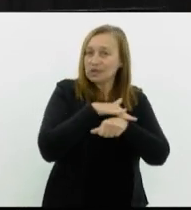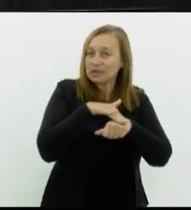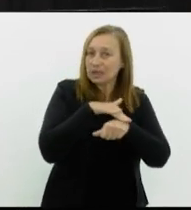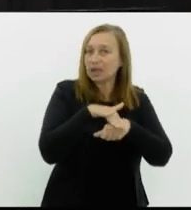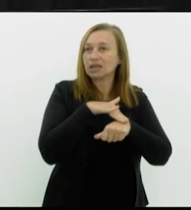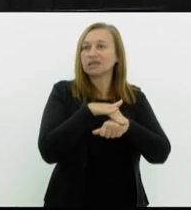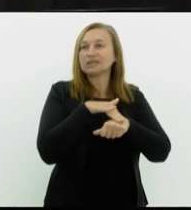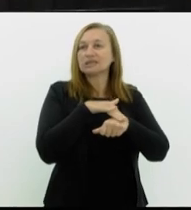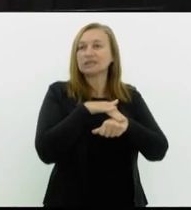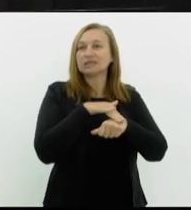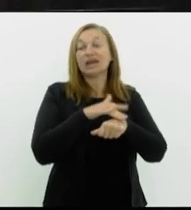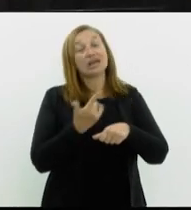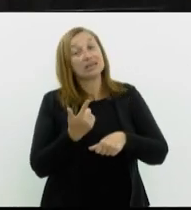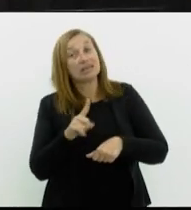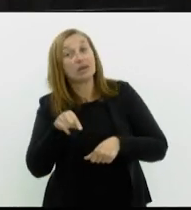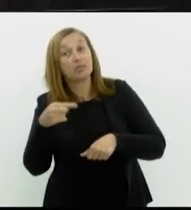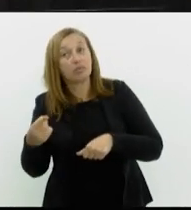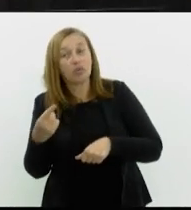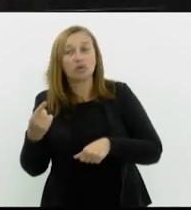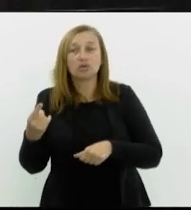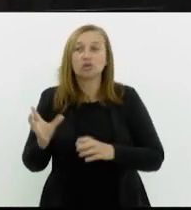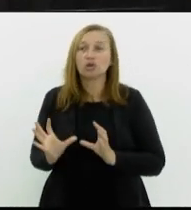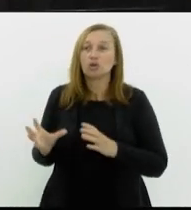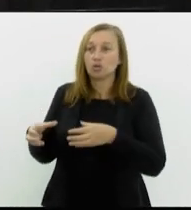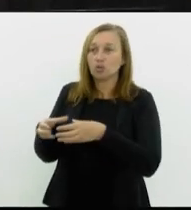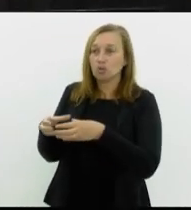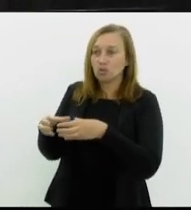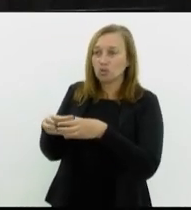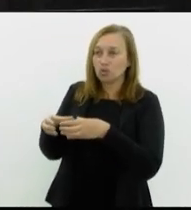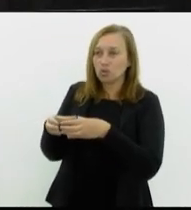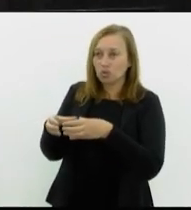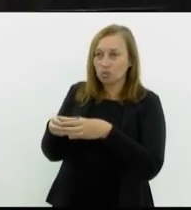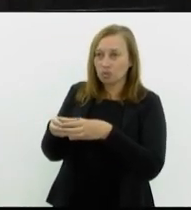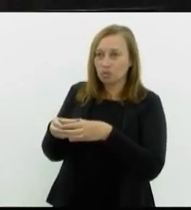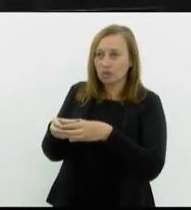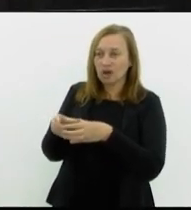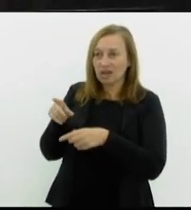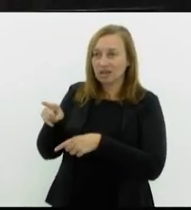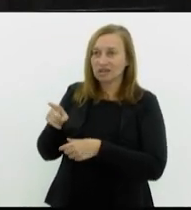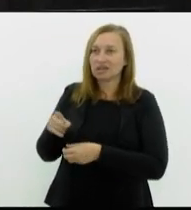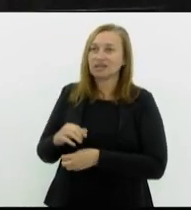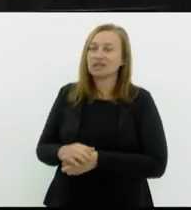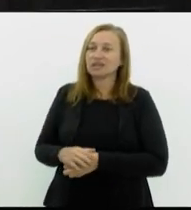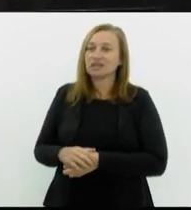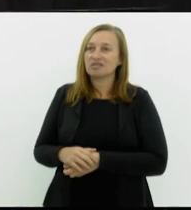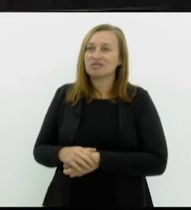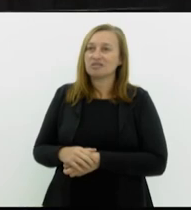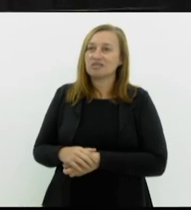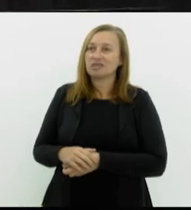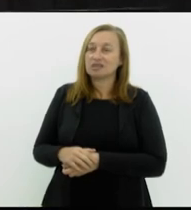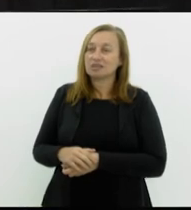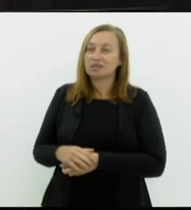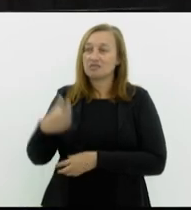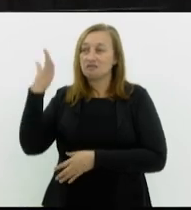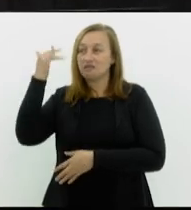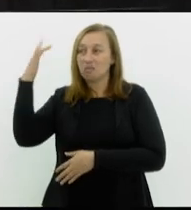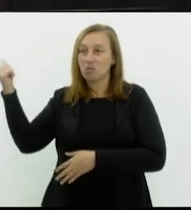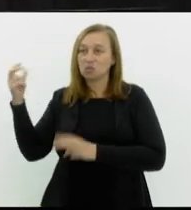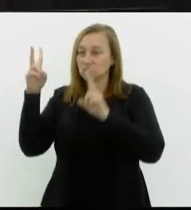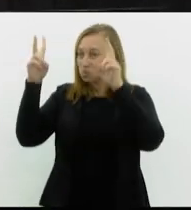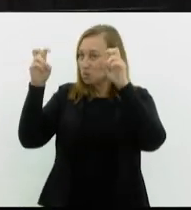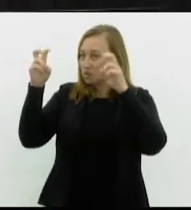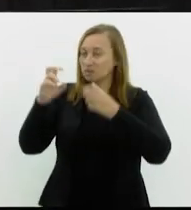eles. Aí depois vai o nosso pessoal ali, o Matias, que está ali, que é uma fera no assunto, né?